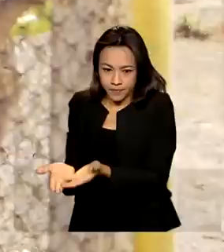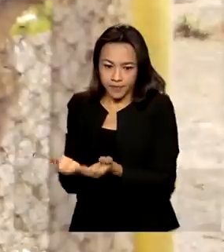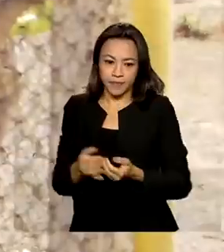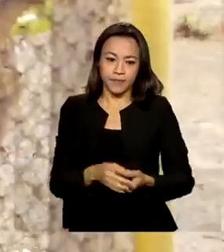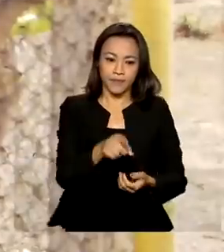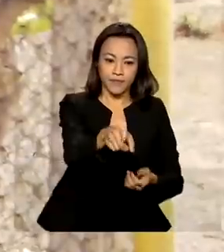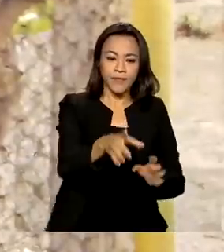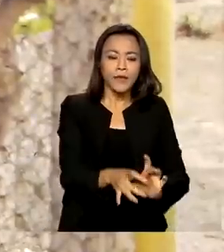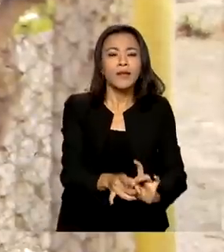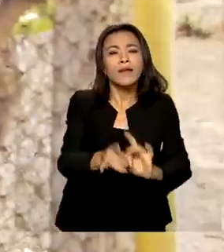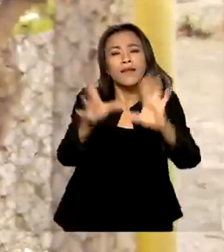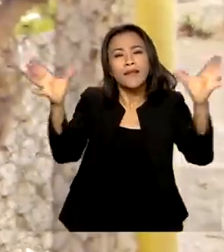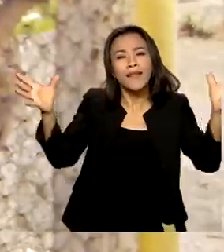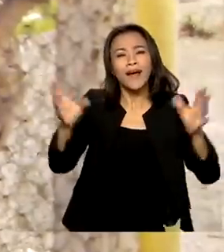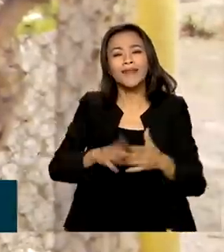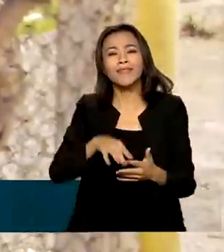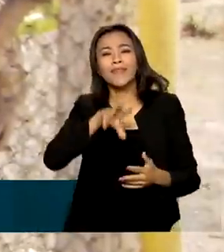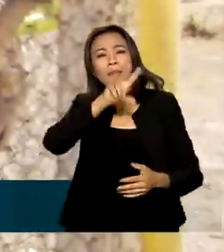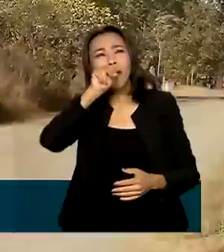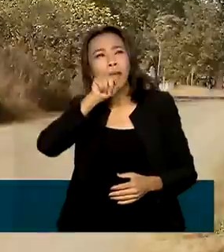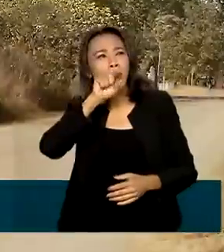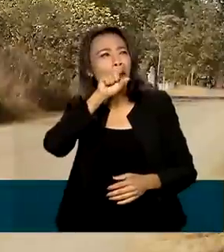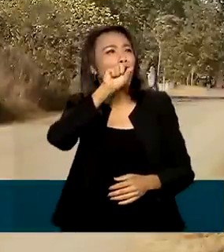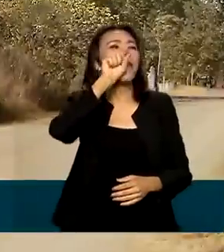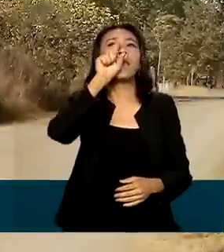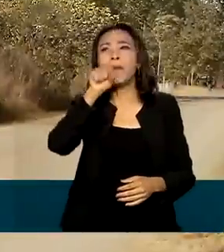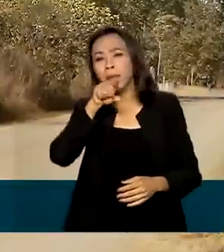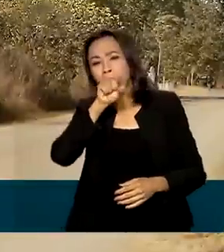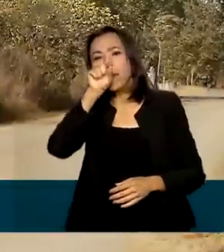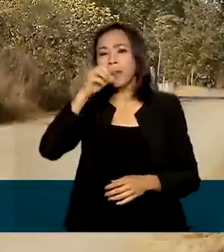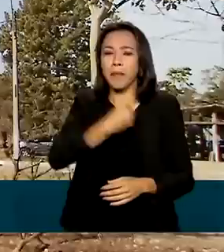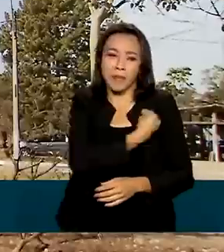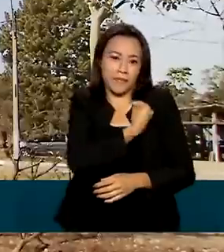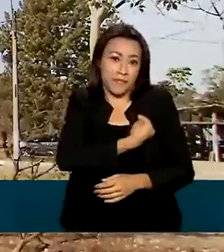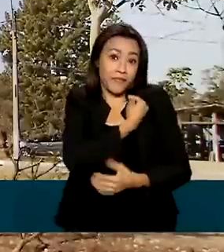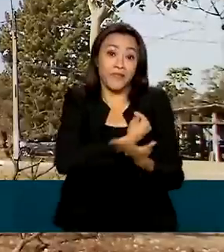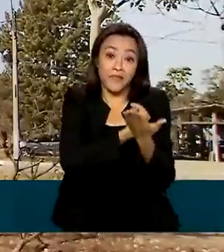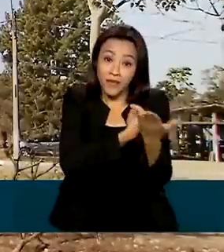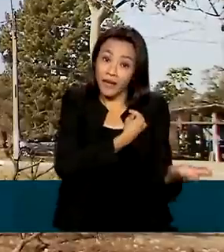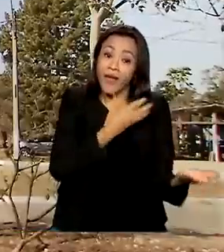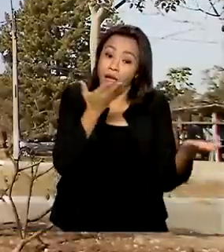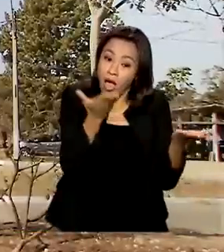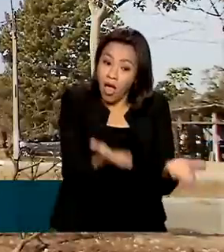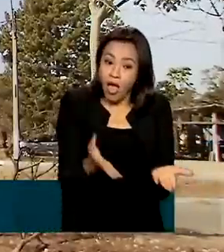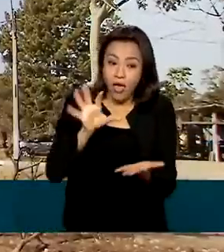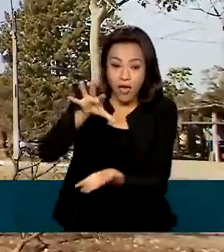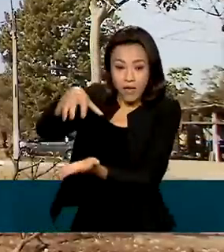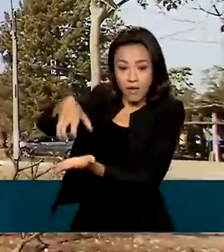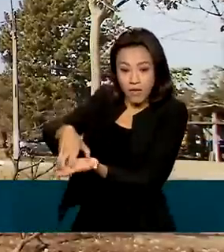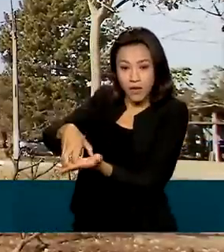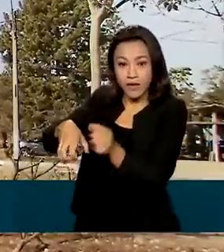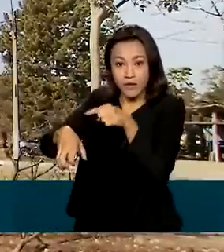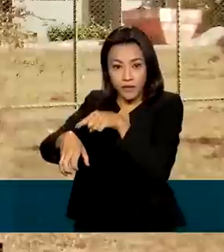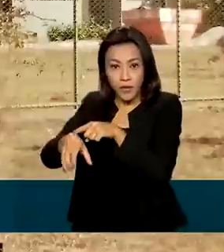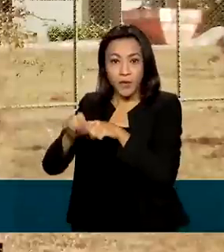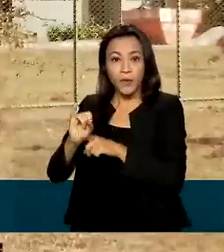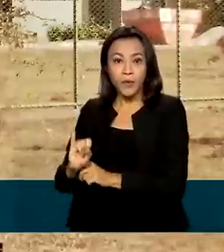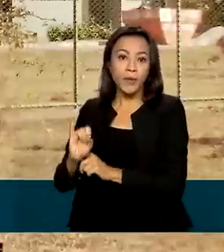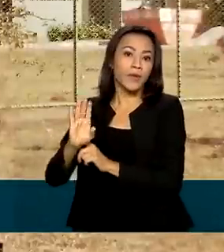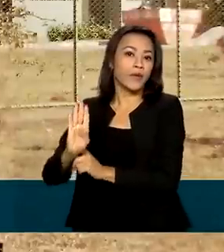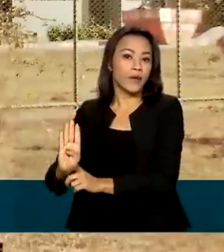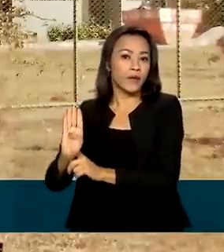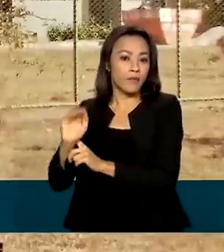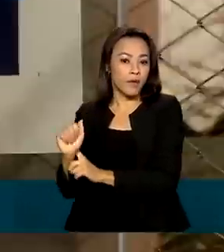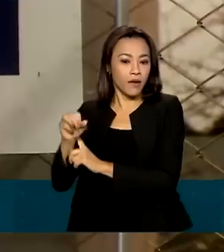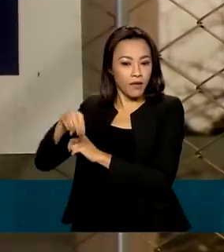a liberdade para cantar para voar e para viver na natureza é o que o Instituto Brasileiro do Meio Ambiente e